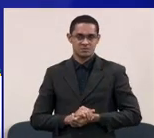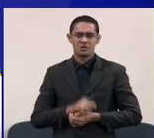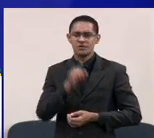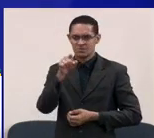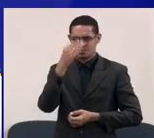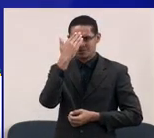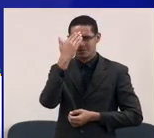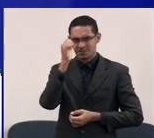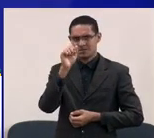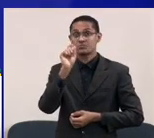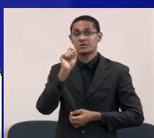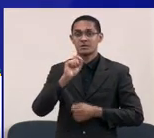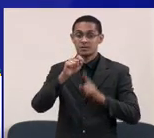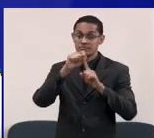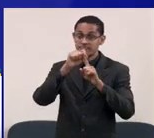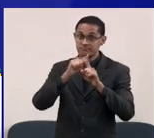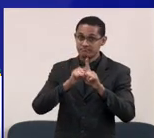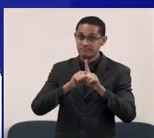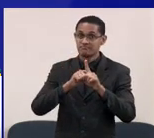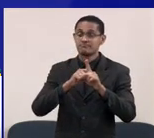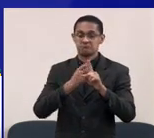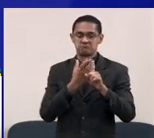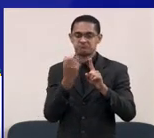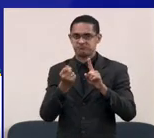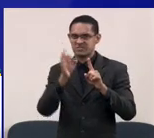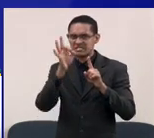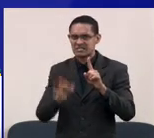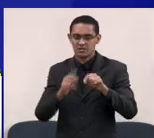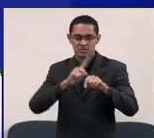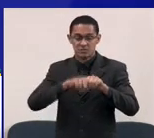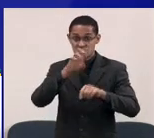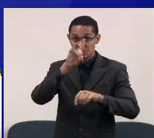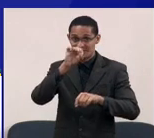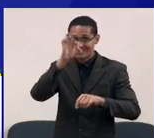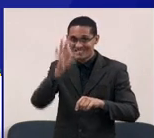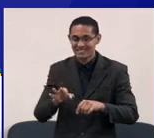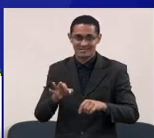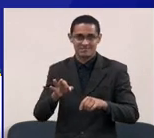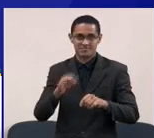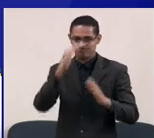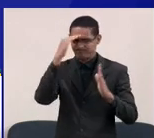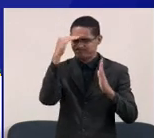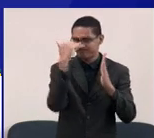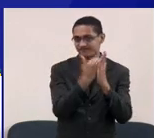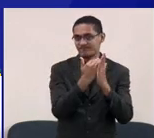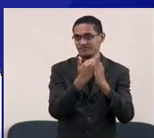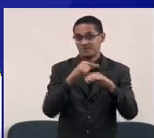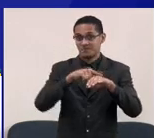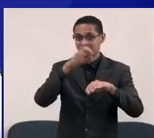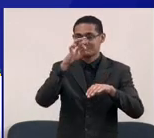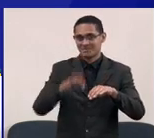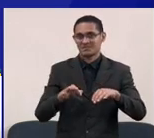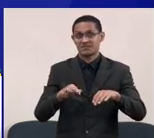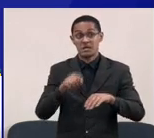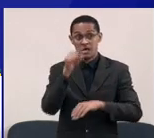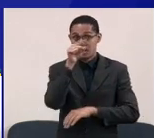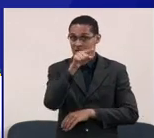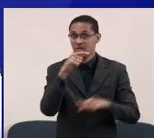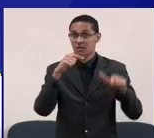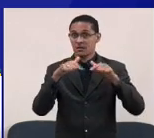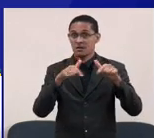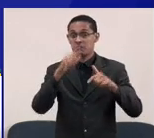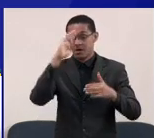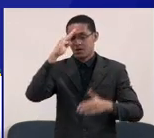Excelência sabe, tem que ter data certa, o dia para ser pago. E o trabalho deles já foi